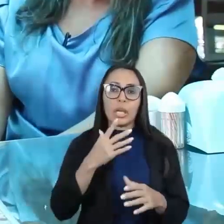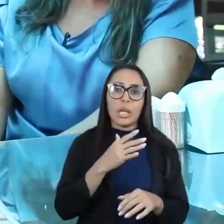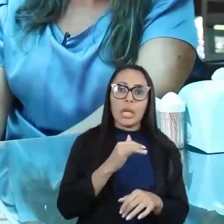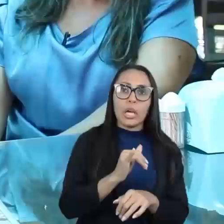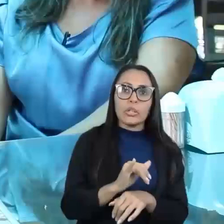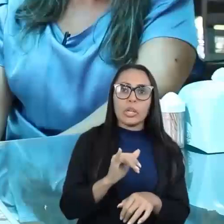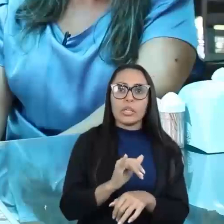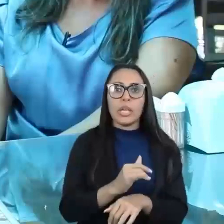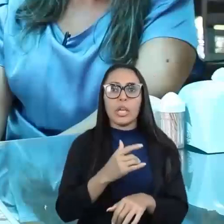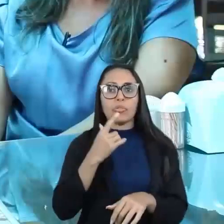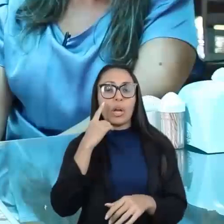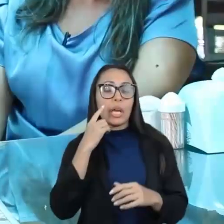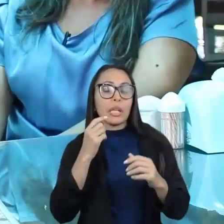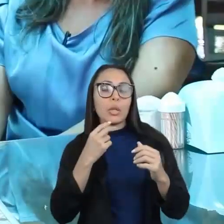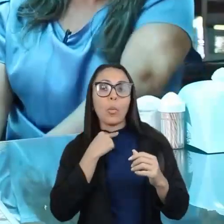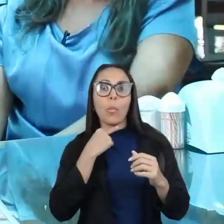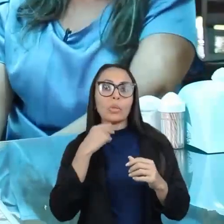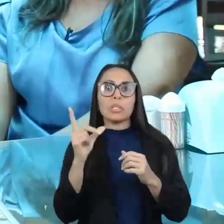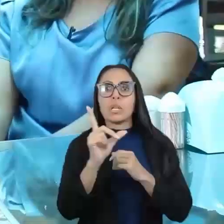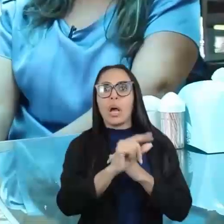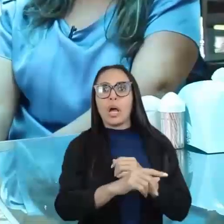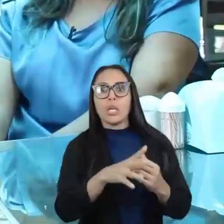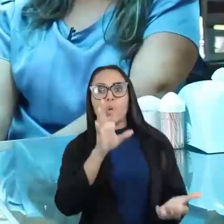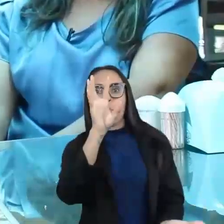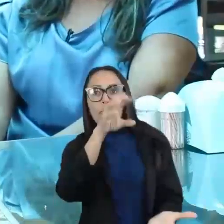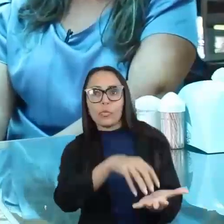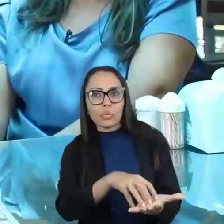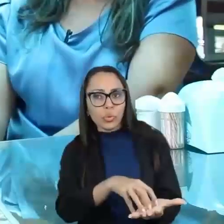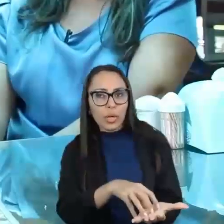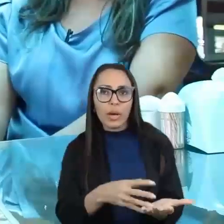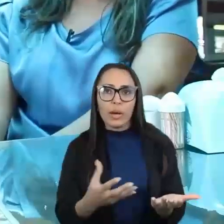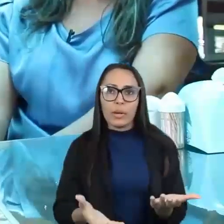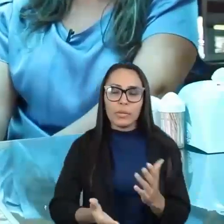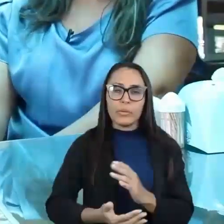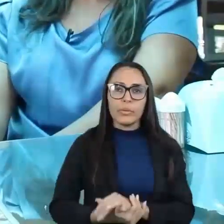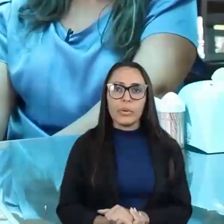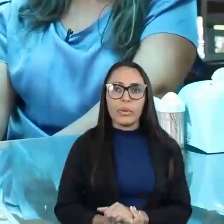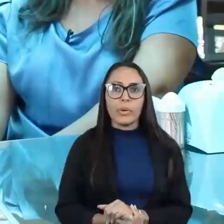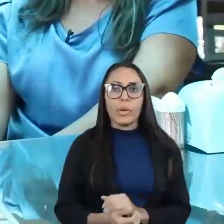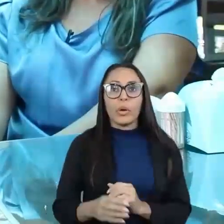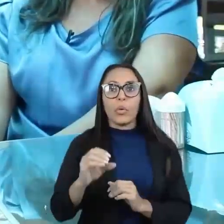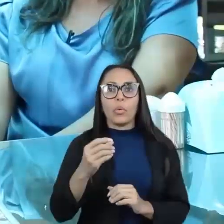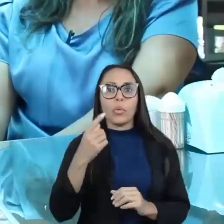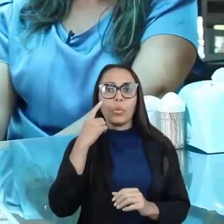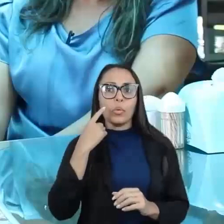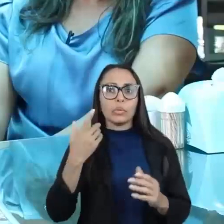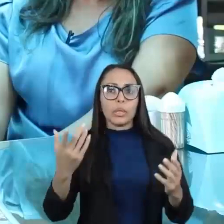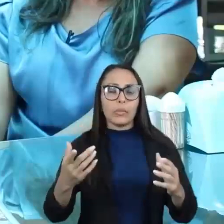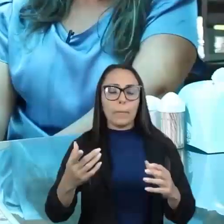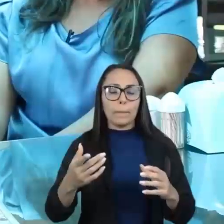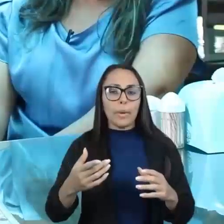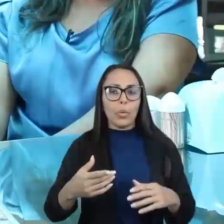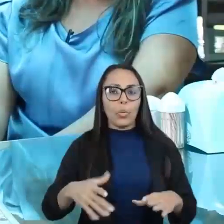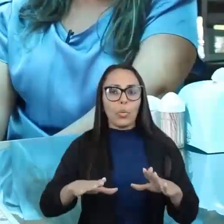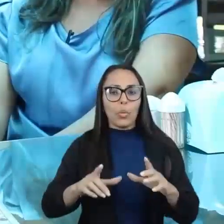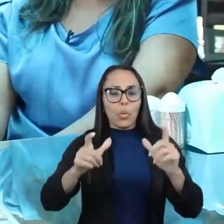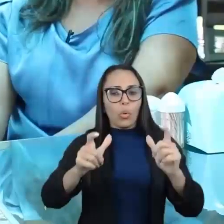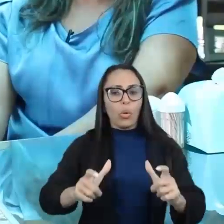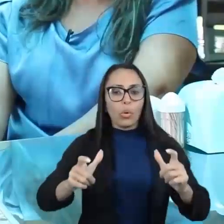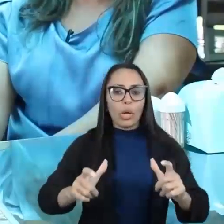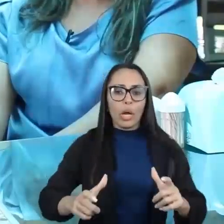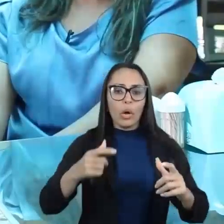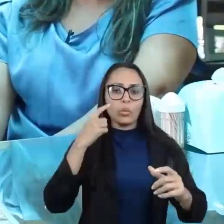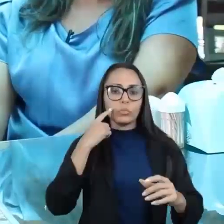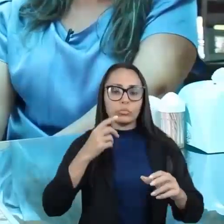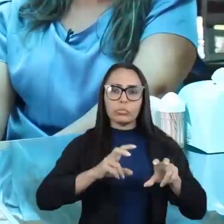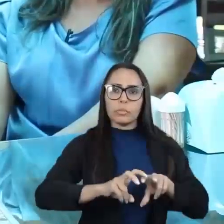do funcionário para almoçar fora. Ou eles optam por ter um refeitório. Aí dentro desses refeitórios a gente está atuando. A gente monta a